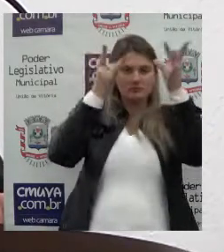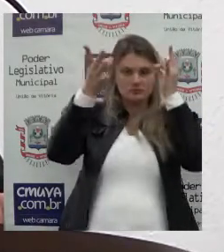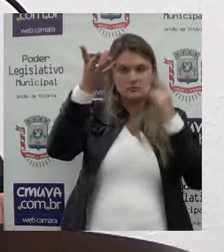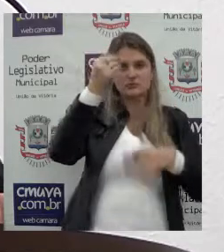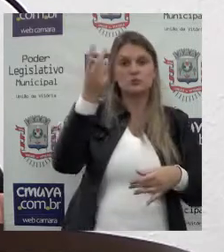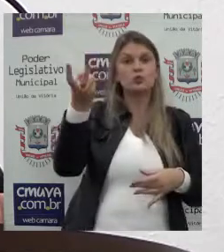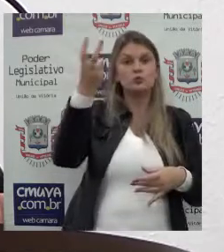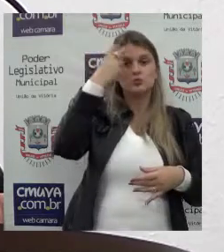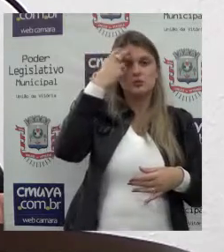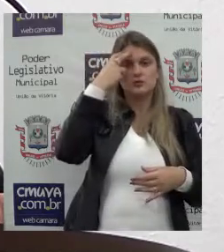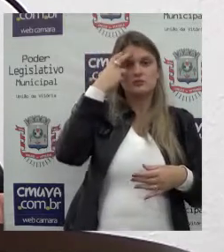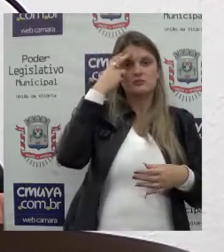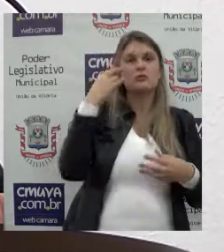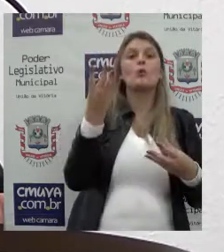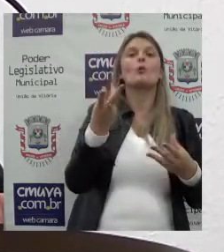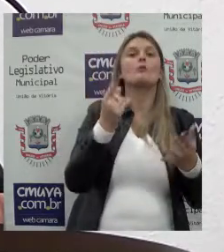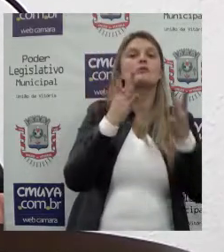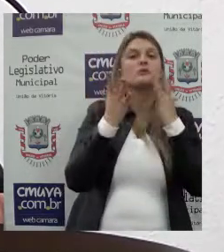de cultura.